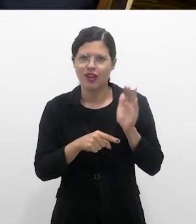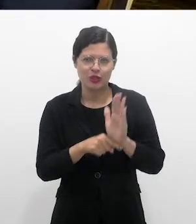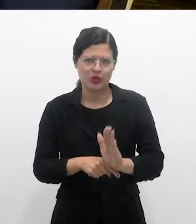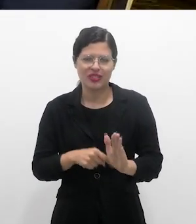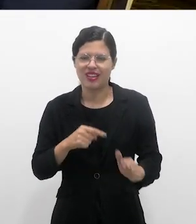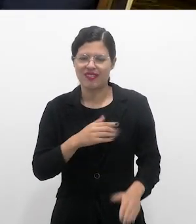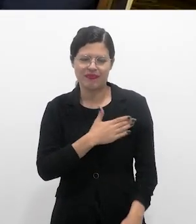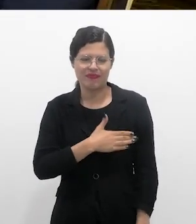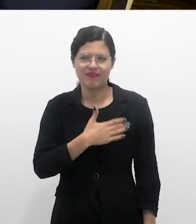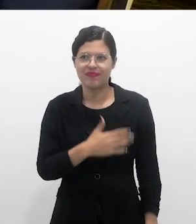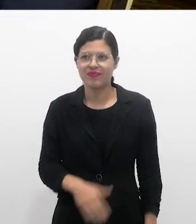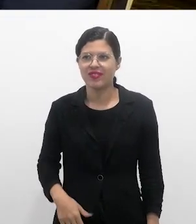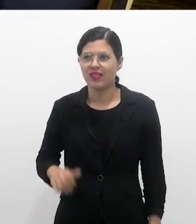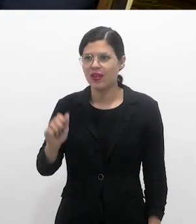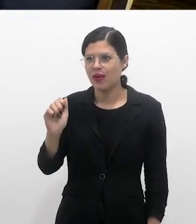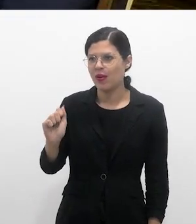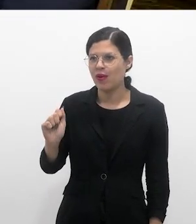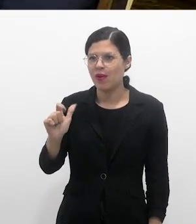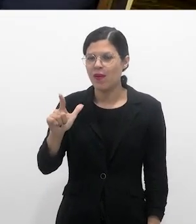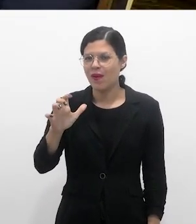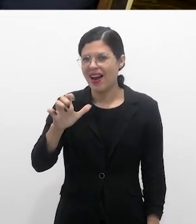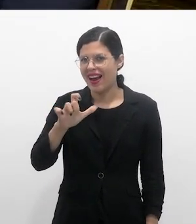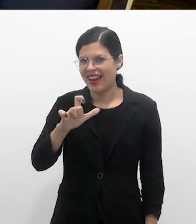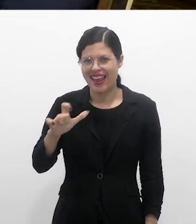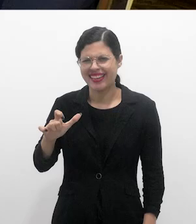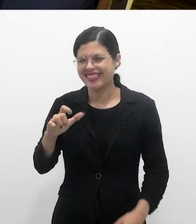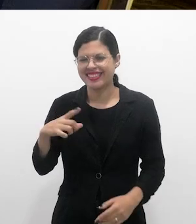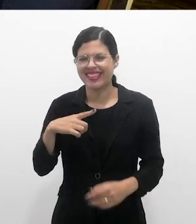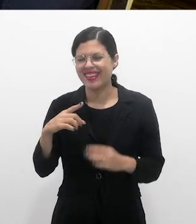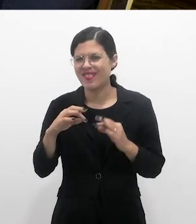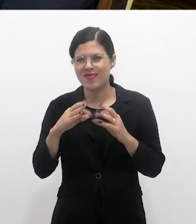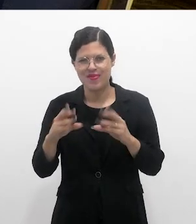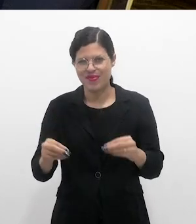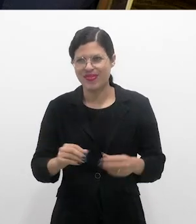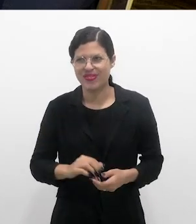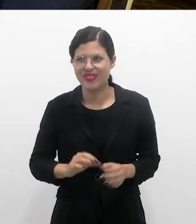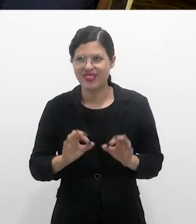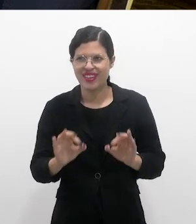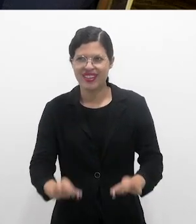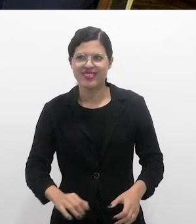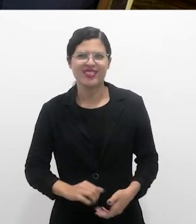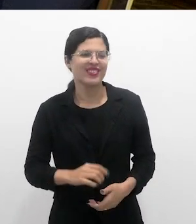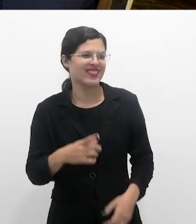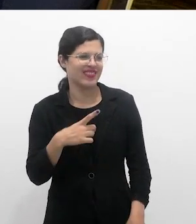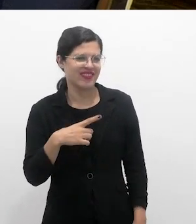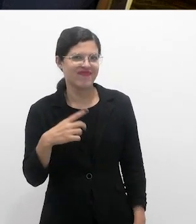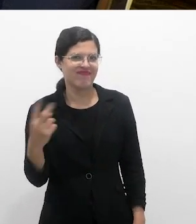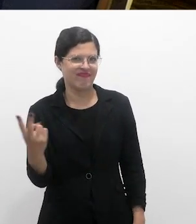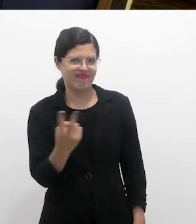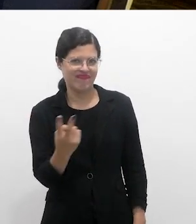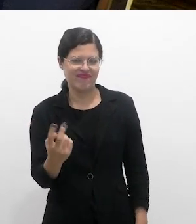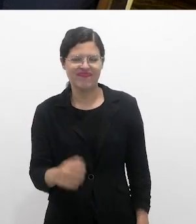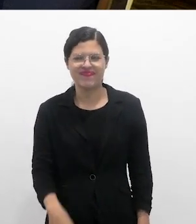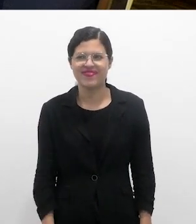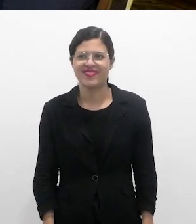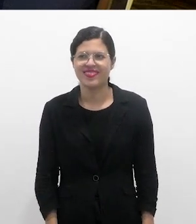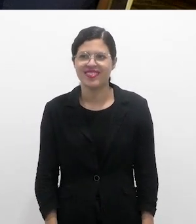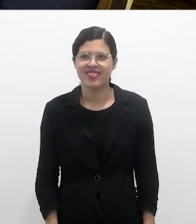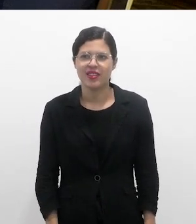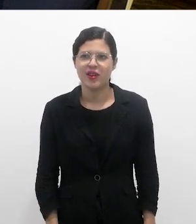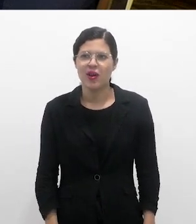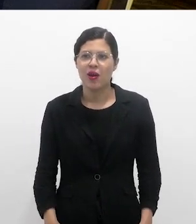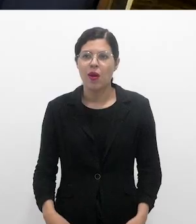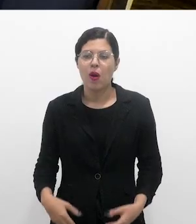prazer. O Alex já tem quase tudo em mãos, né? Tem tudo em mãos, melhor. Formamos uma grande dupla. E para você, como é que